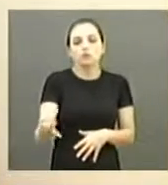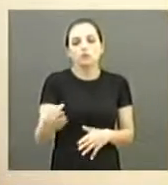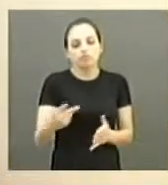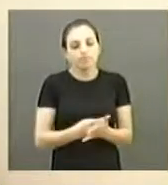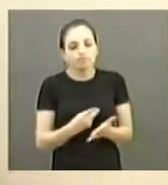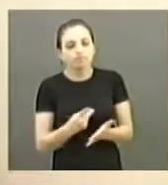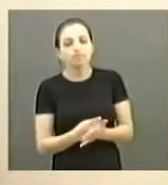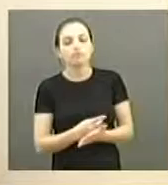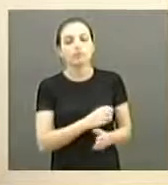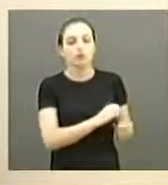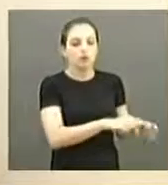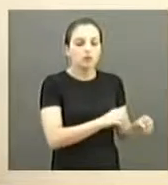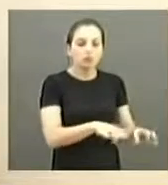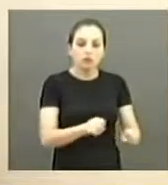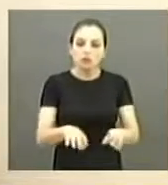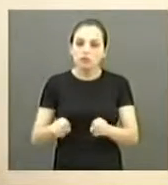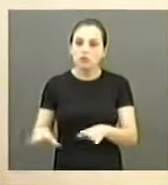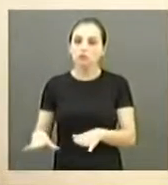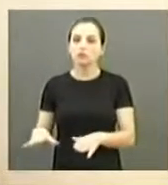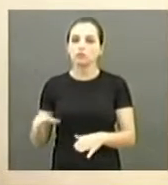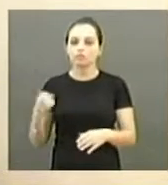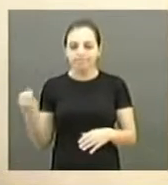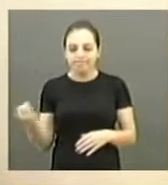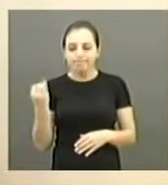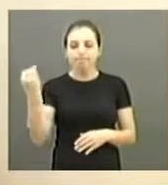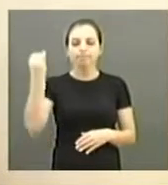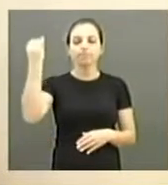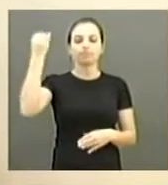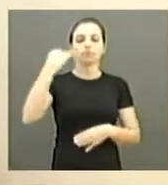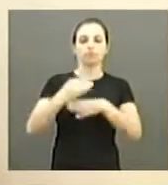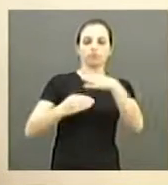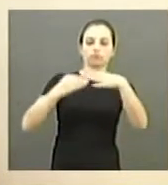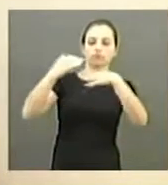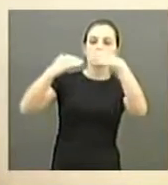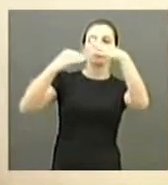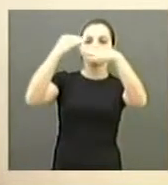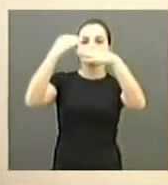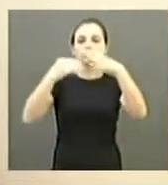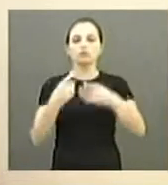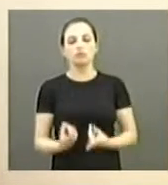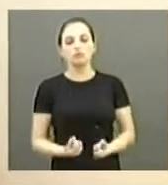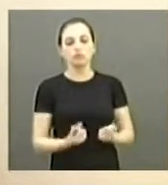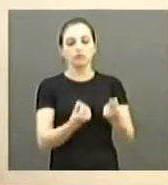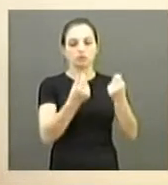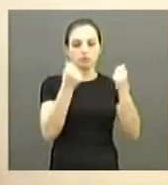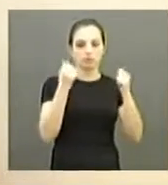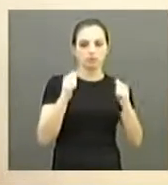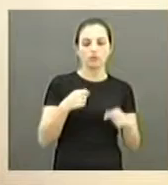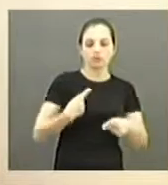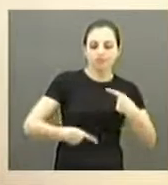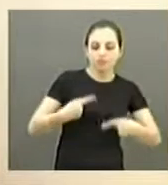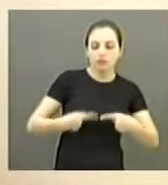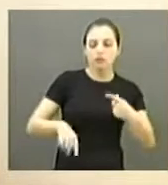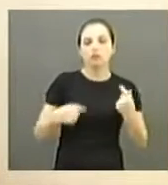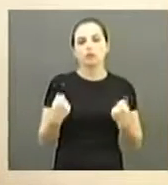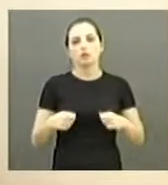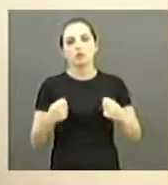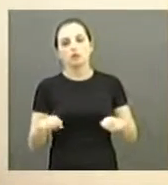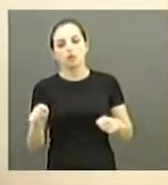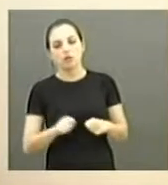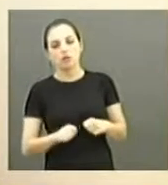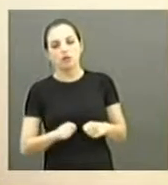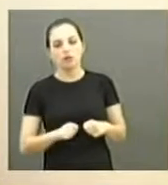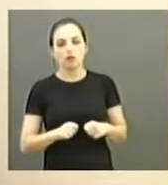A educação é central num processo de desenvolvimento econômico. Esse debate precisa ser